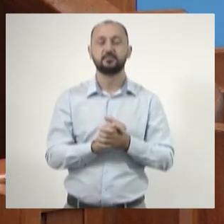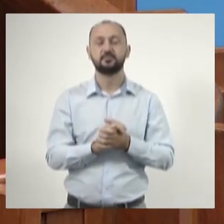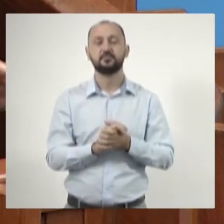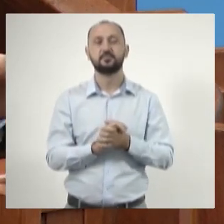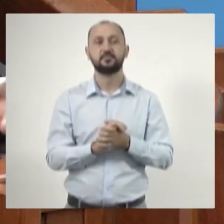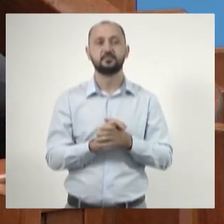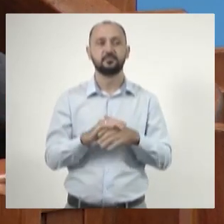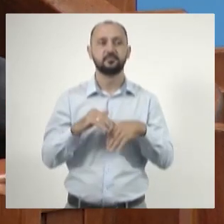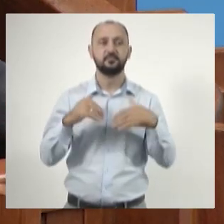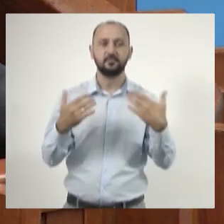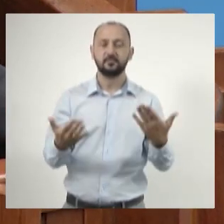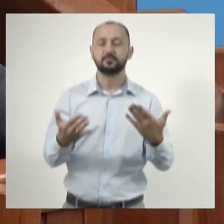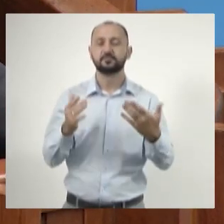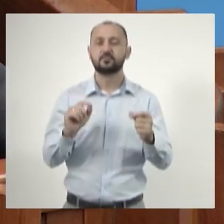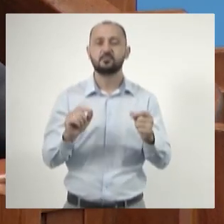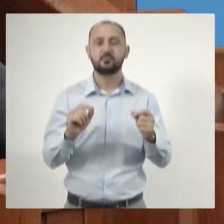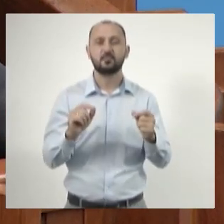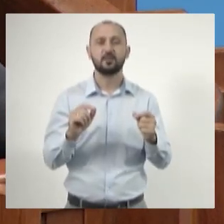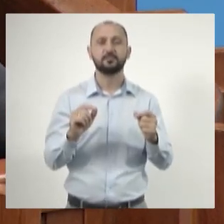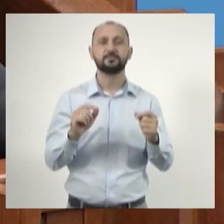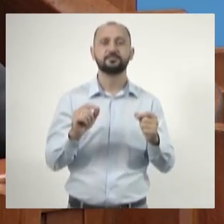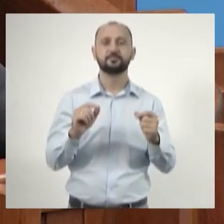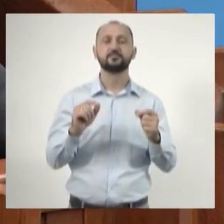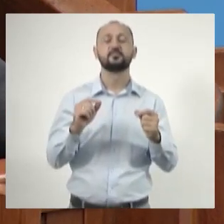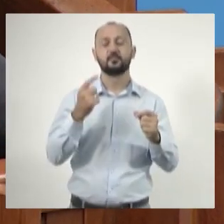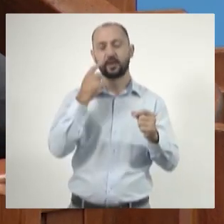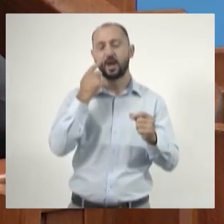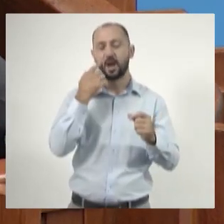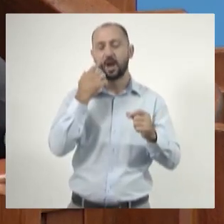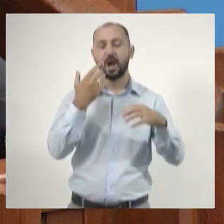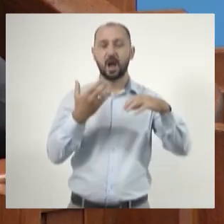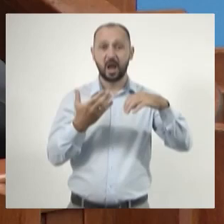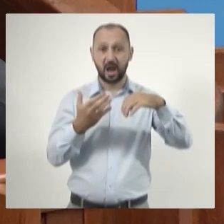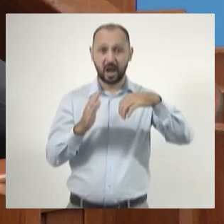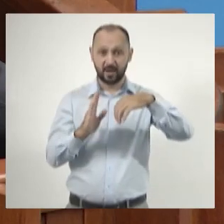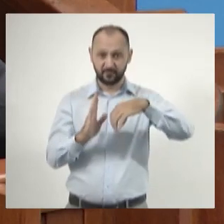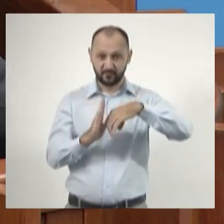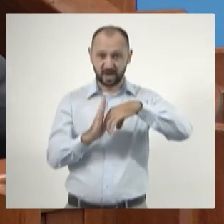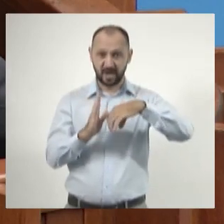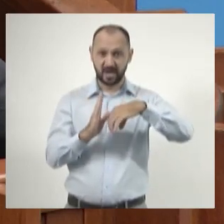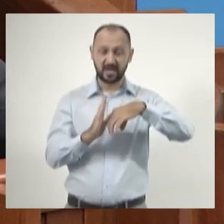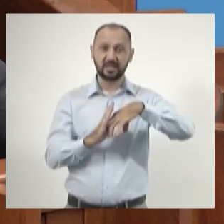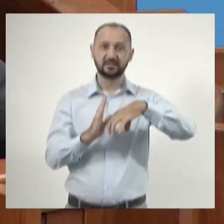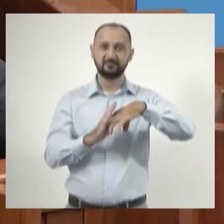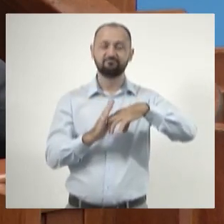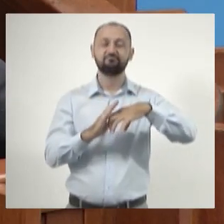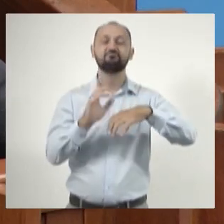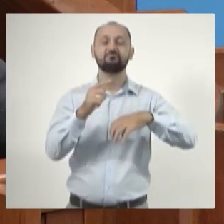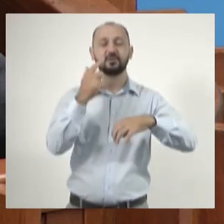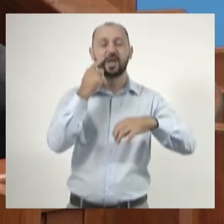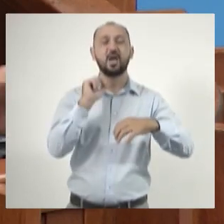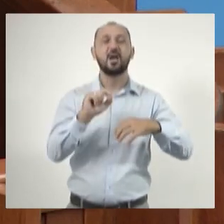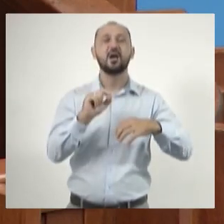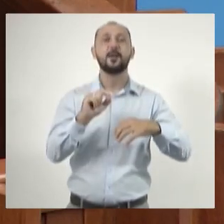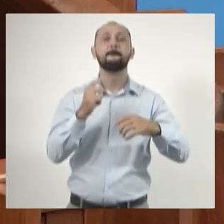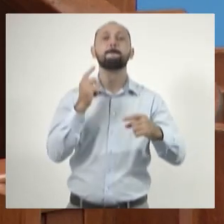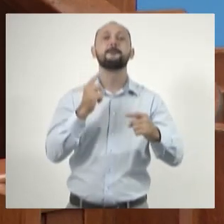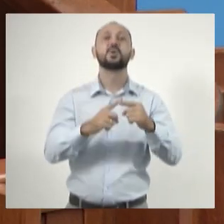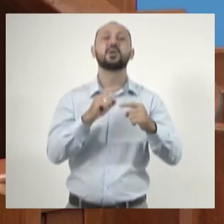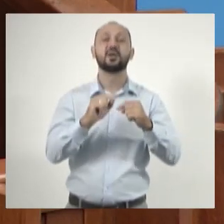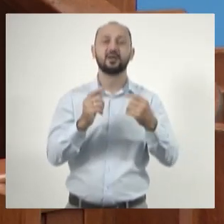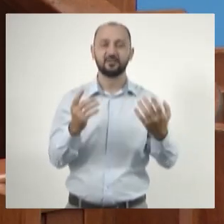E aí, mesmo a Câmara Federal, que é o representante legítimo do povo, por